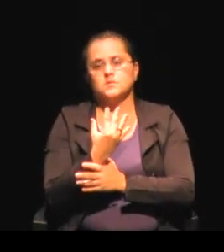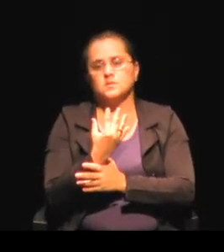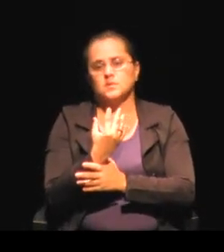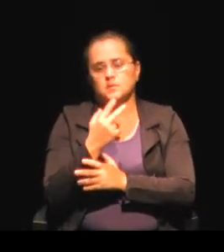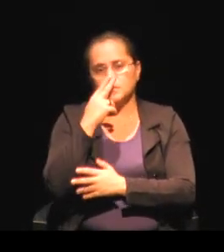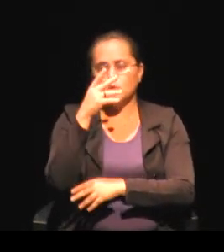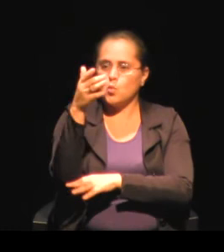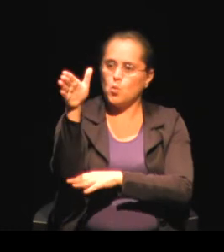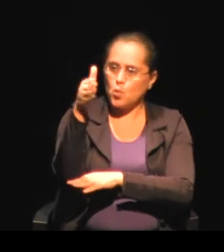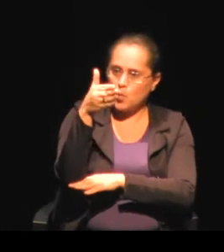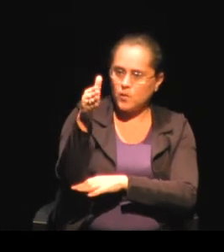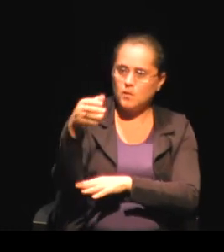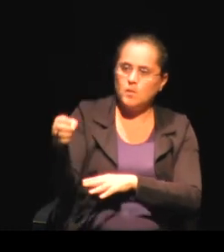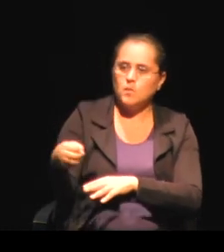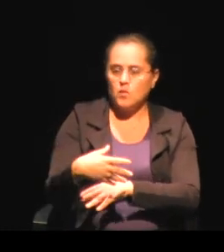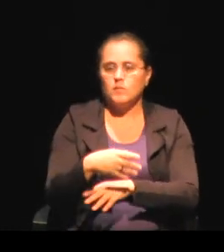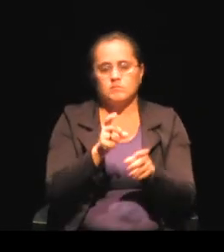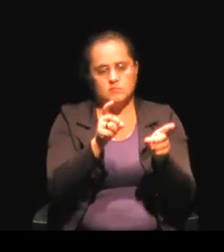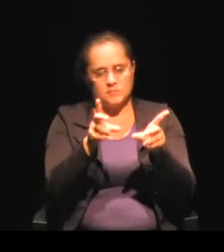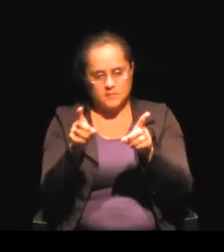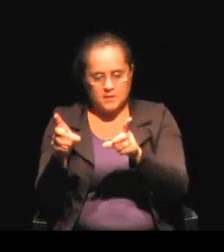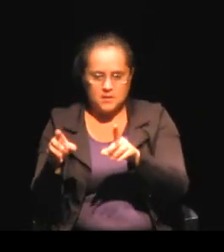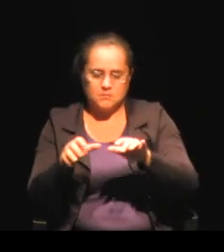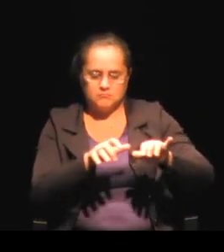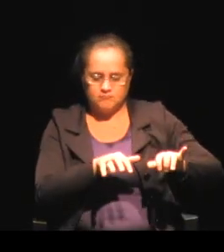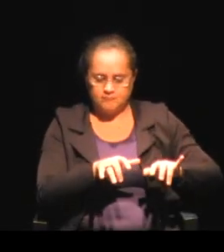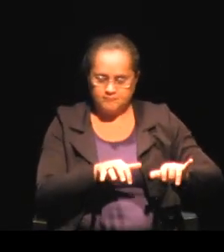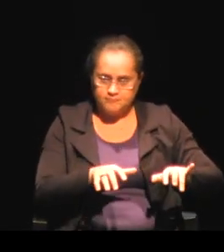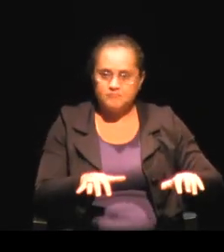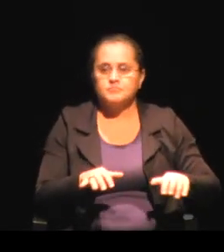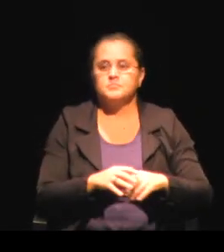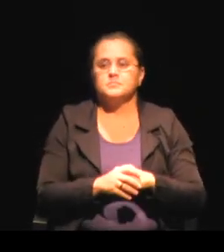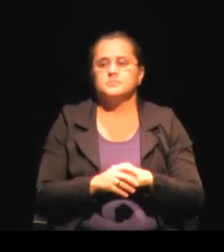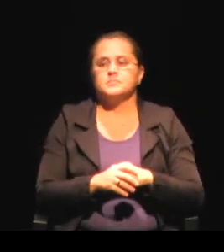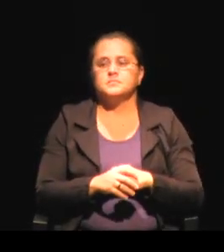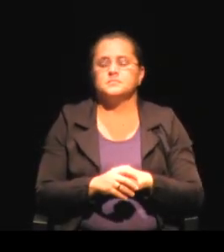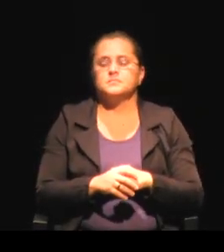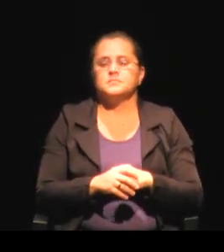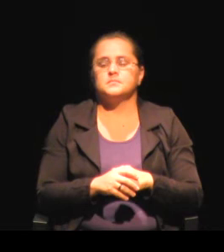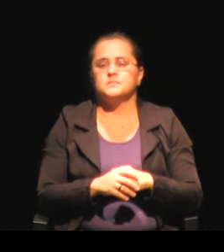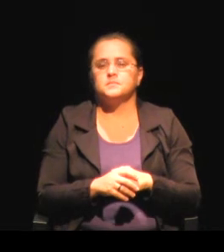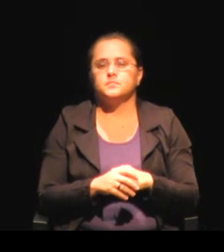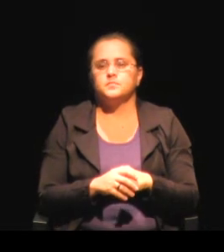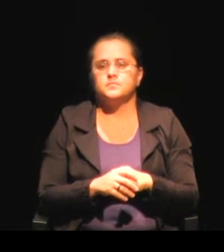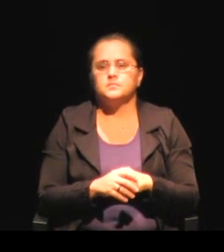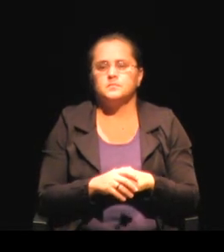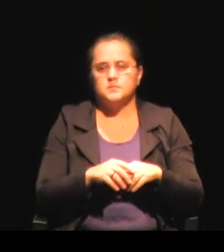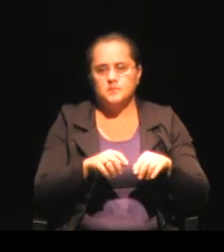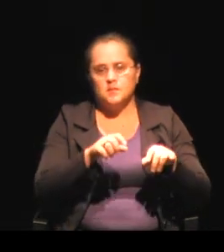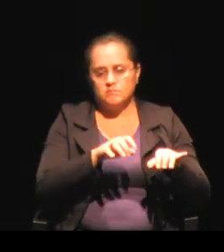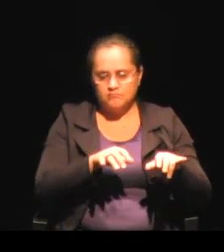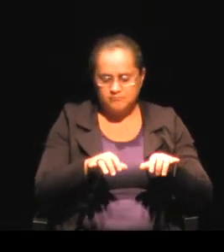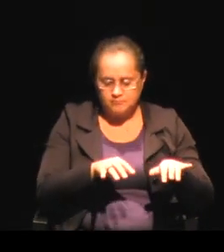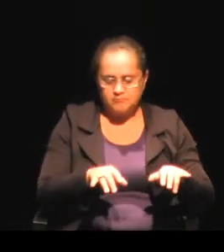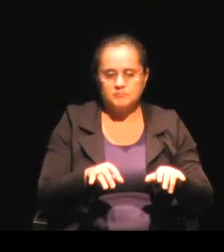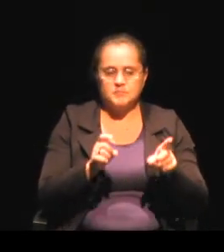da parte indoor, é o core do conjunto todo, que é o restaurante, onde o maestro, a bailarina profissional vem